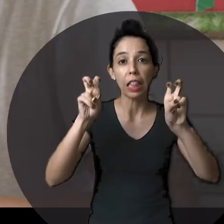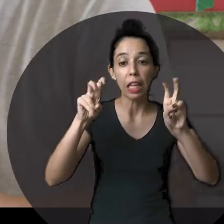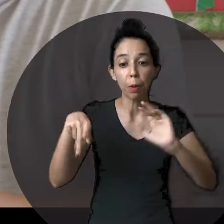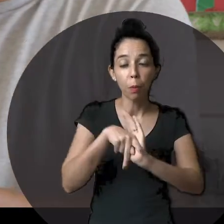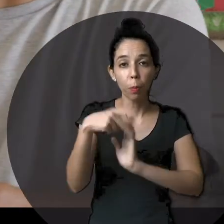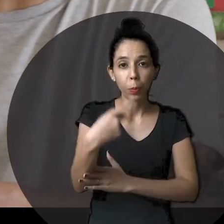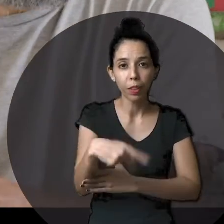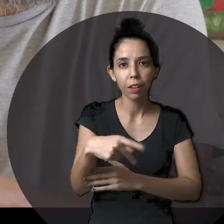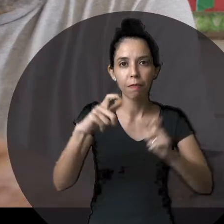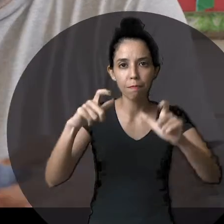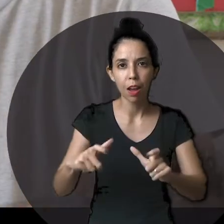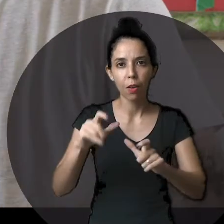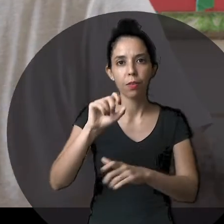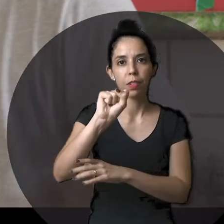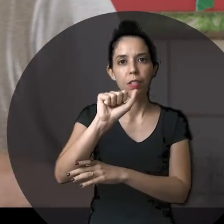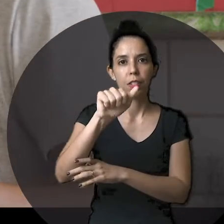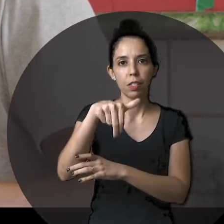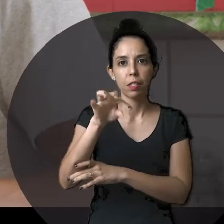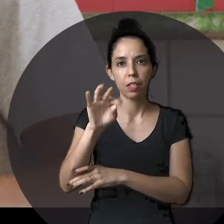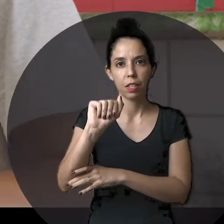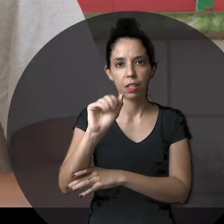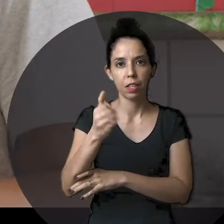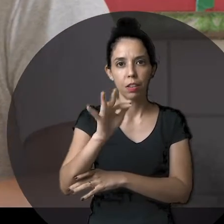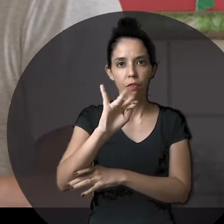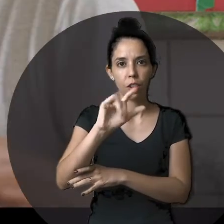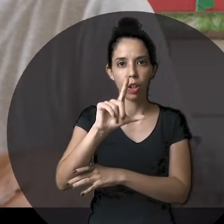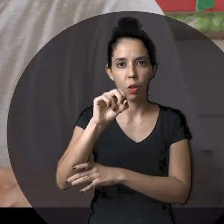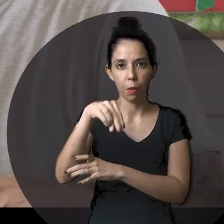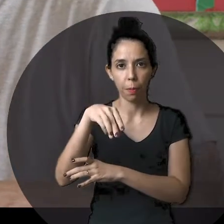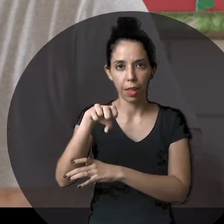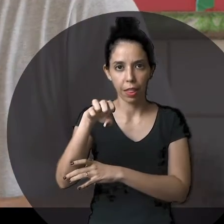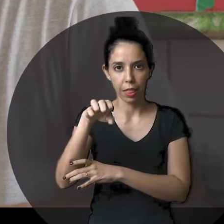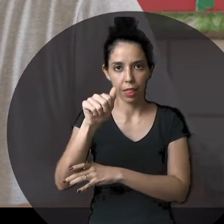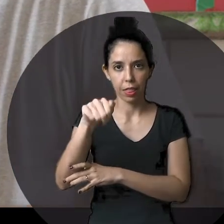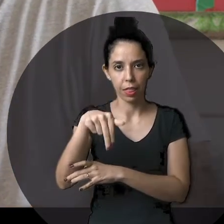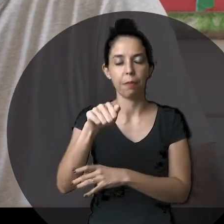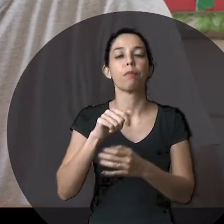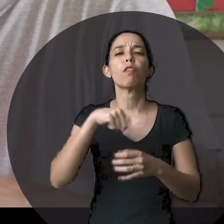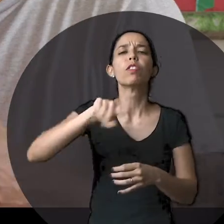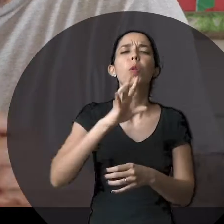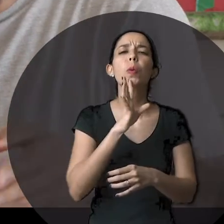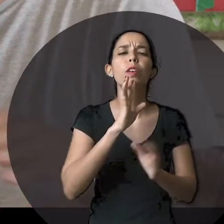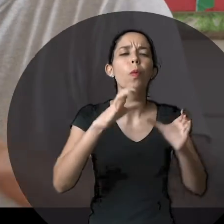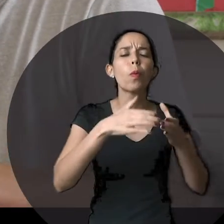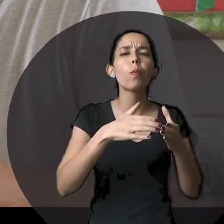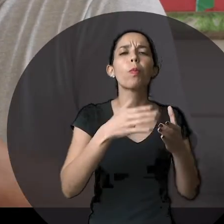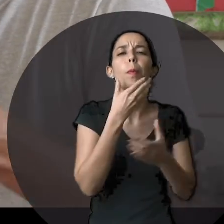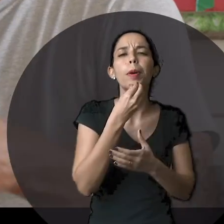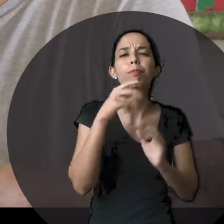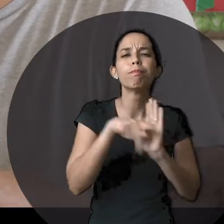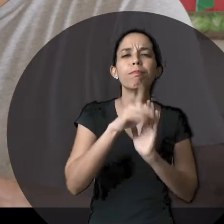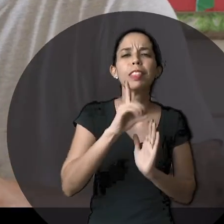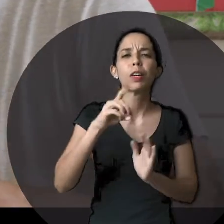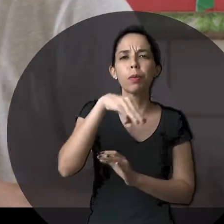especial, porque a aula vai tratar de um tema aqui do Santa Filomena. Vocês conhecem os meninos de Deus? Sim. Pronto.